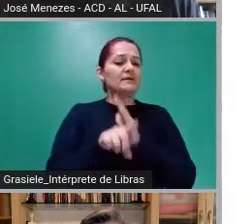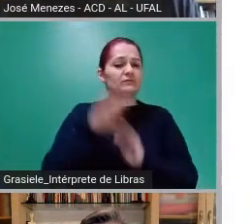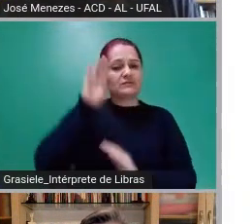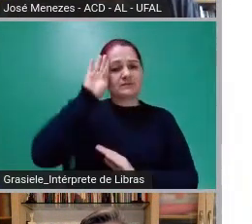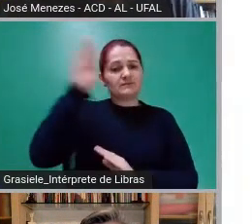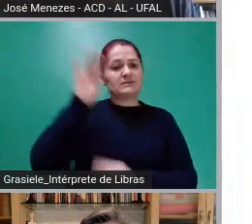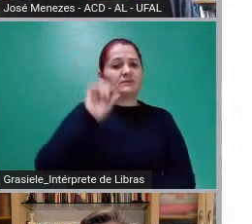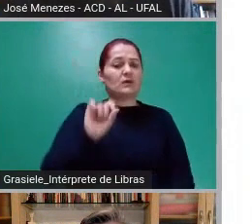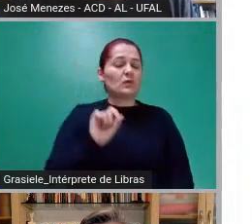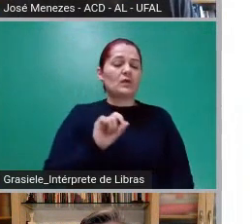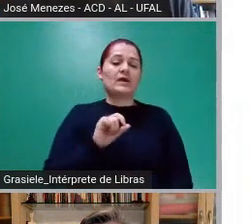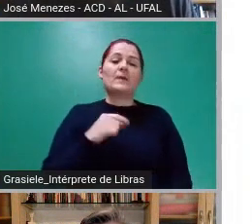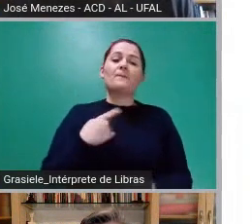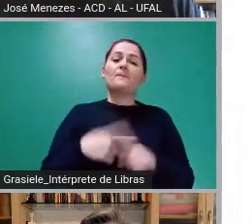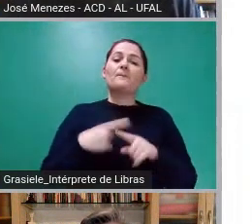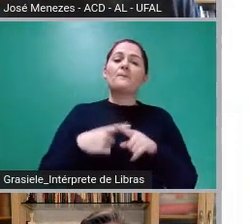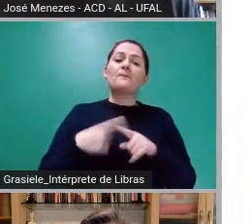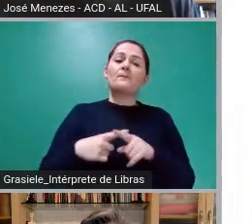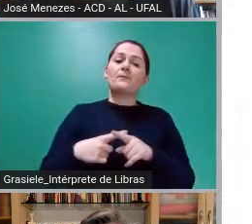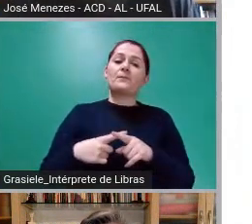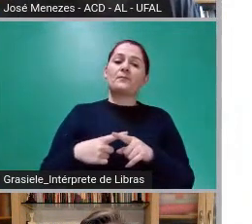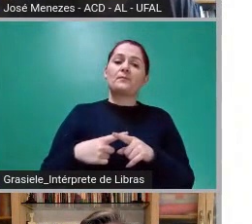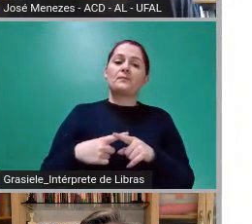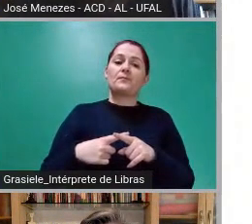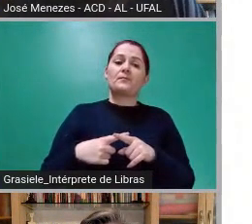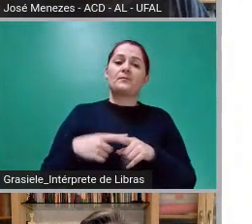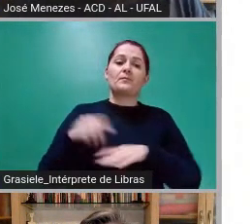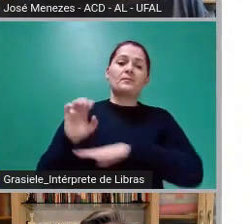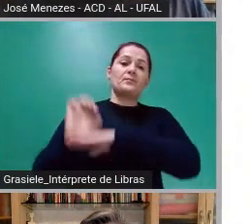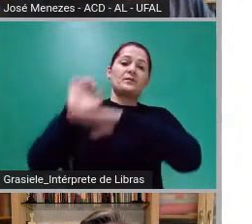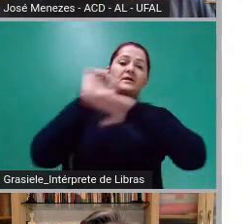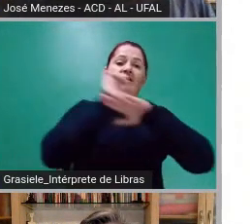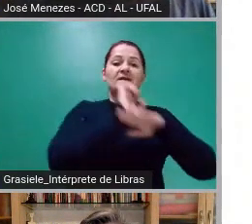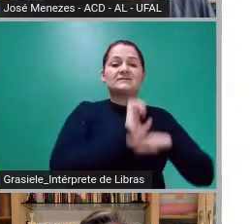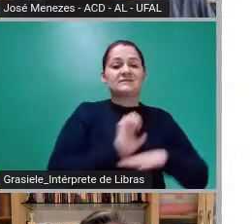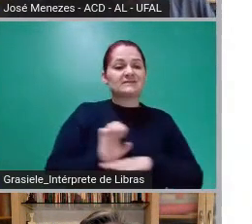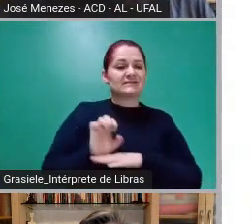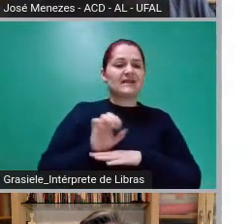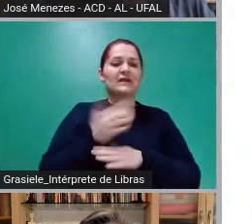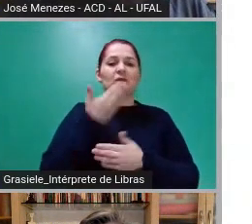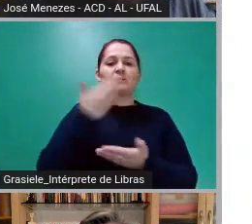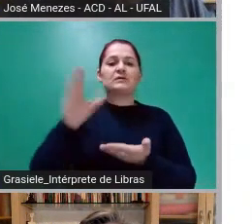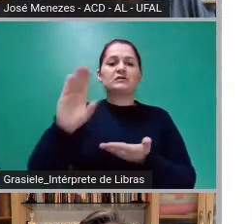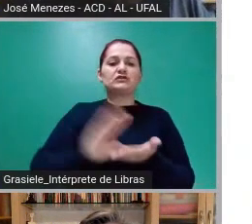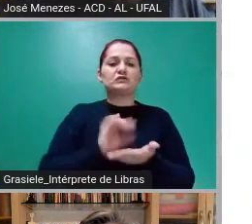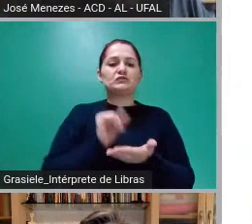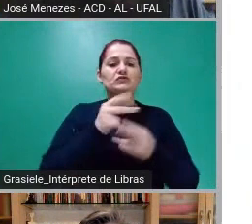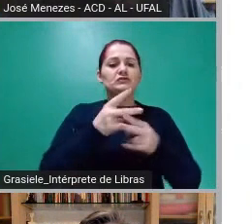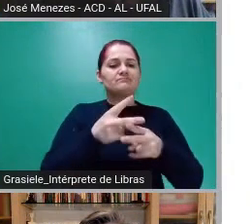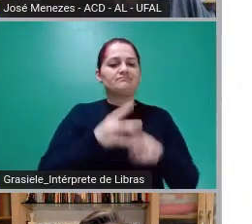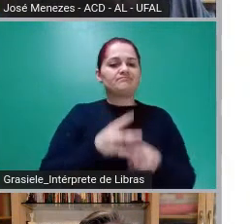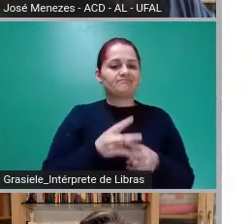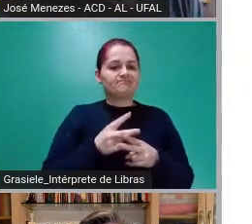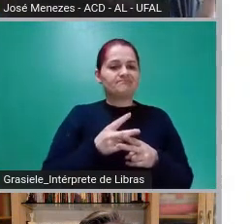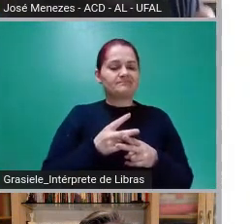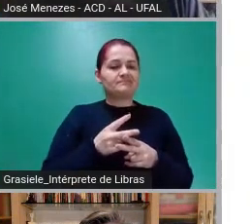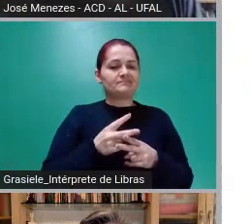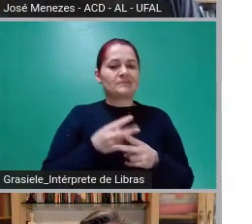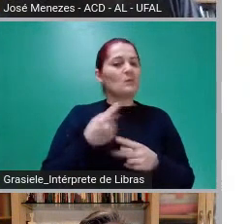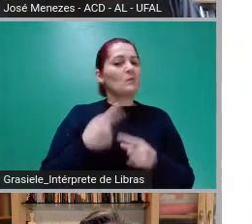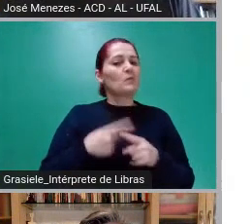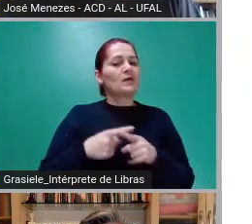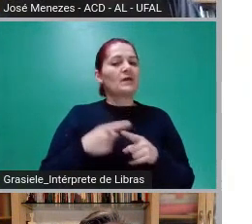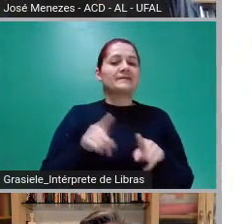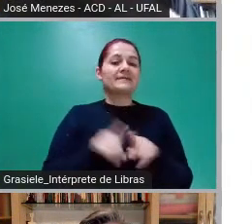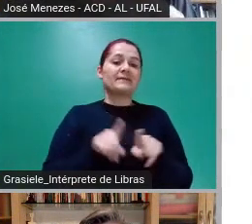tornaram grandes tomadores de empréstimos externos a taxas flutuantes e quais as consequências que isso vai dar no regime militar? Expansão